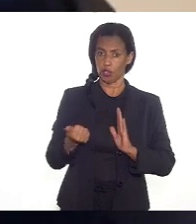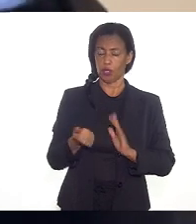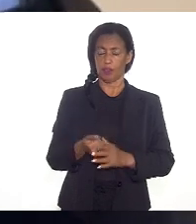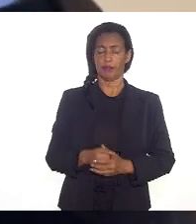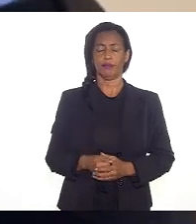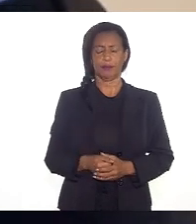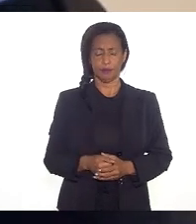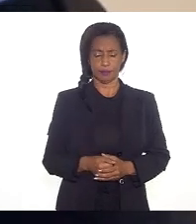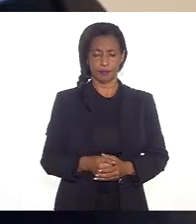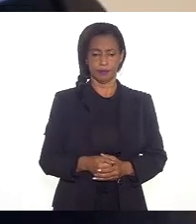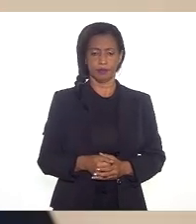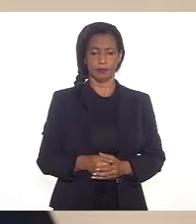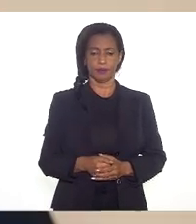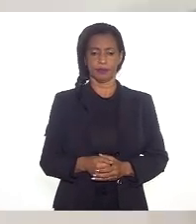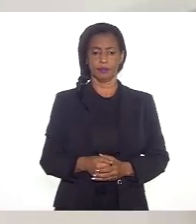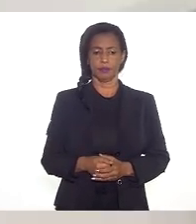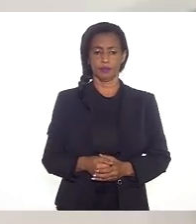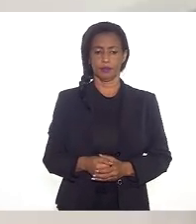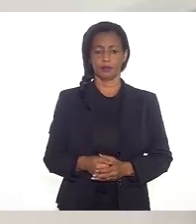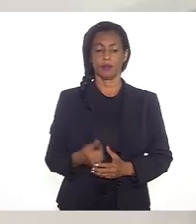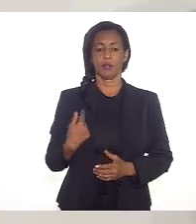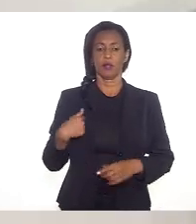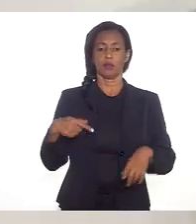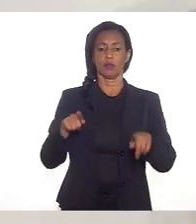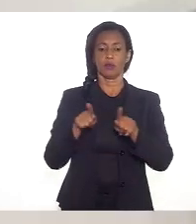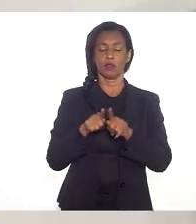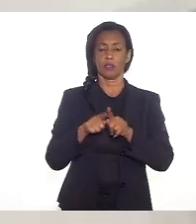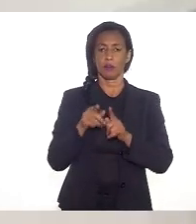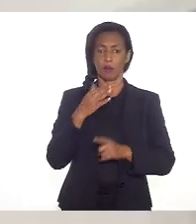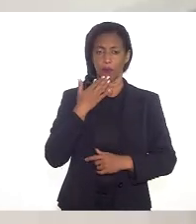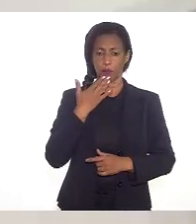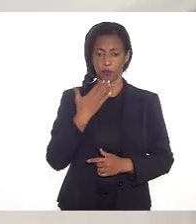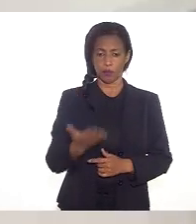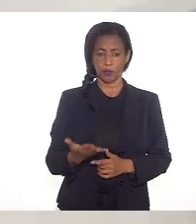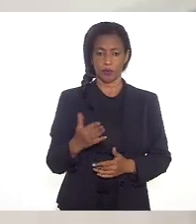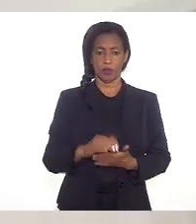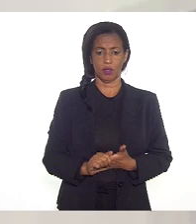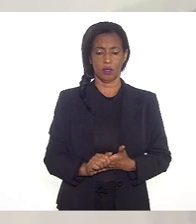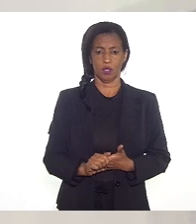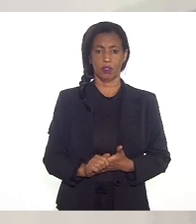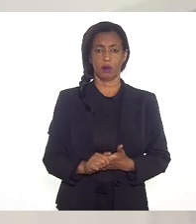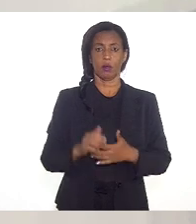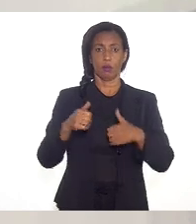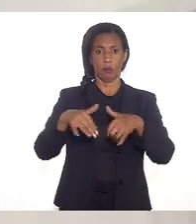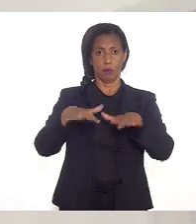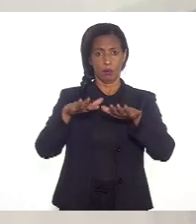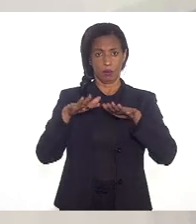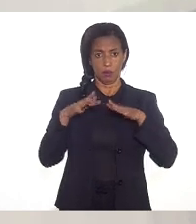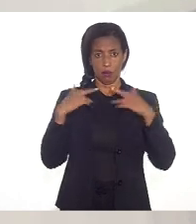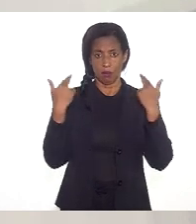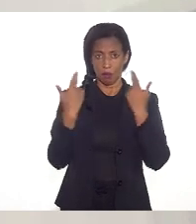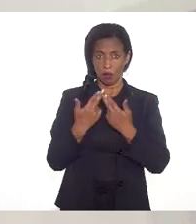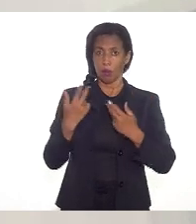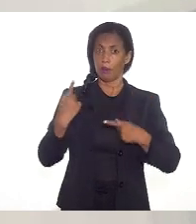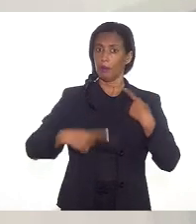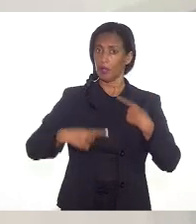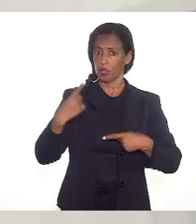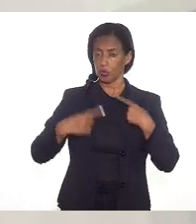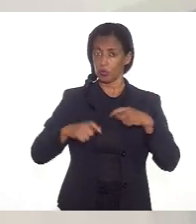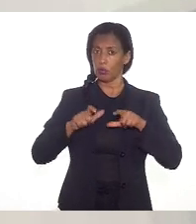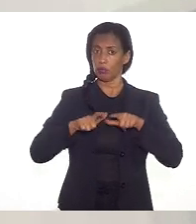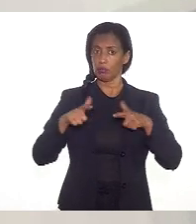autor. Vou promover também, vou pedir ao senhor fazer uma audiência para discutir esse um assunto